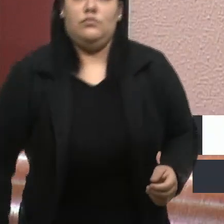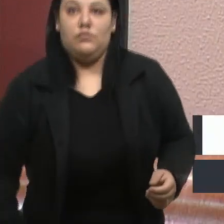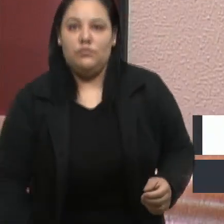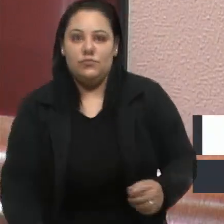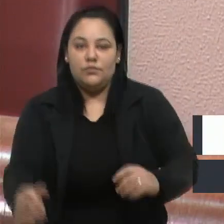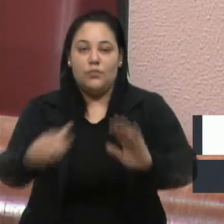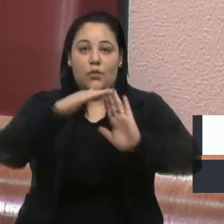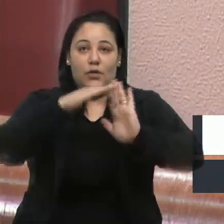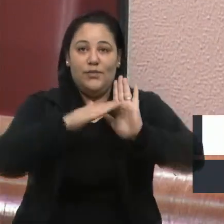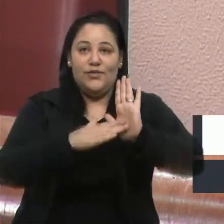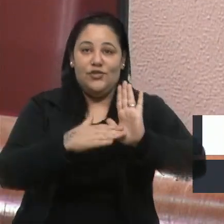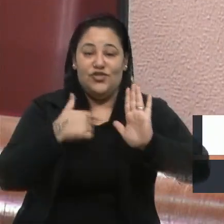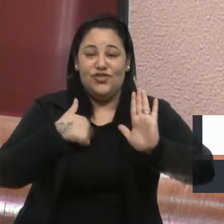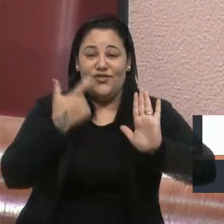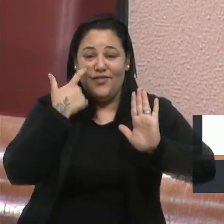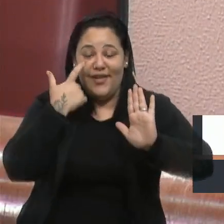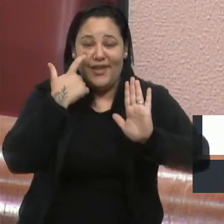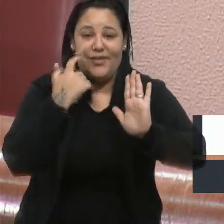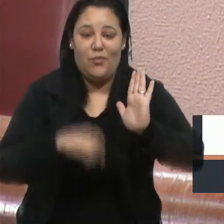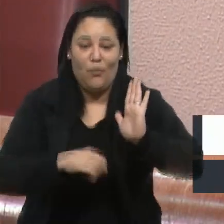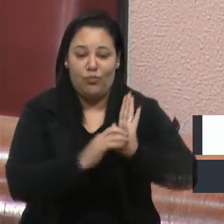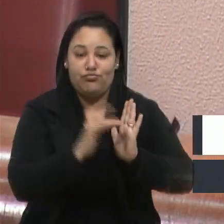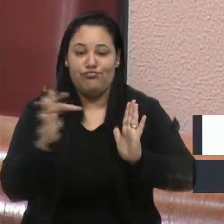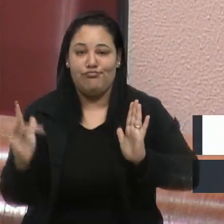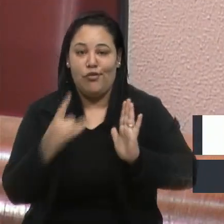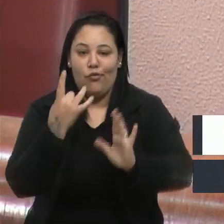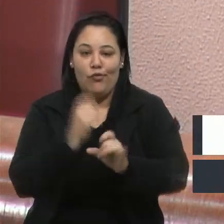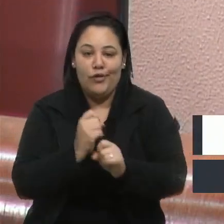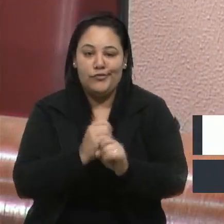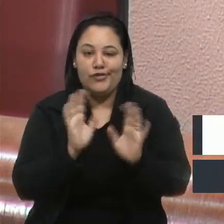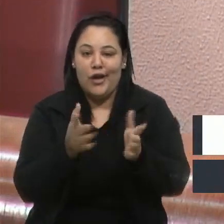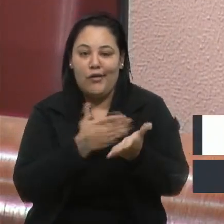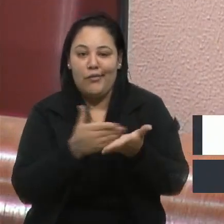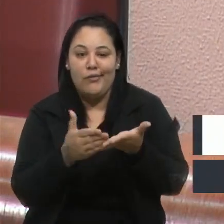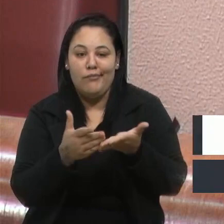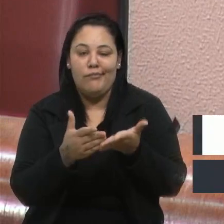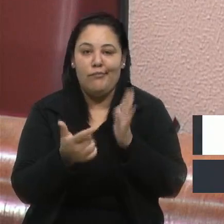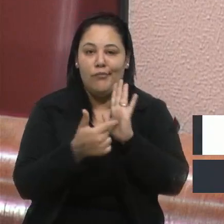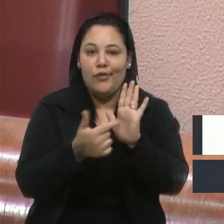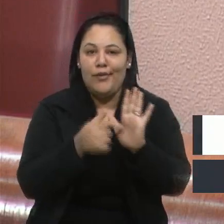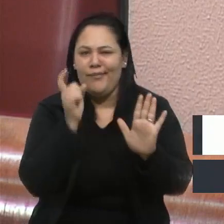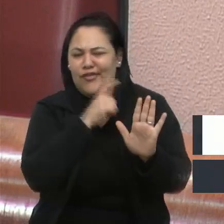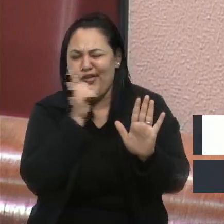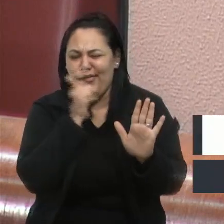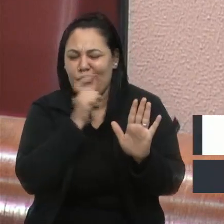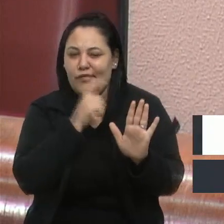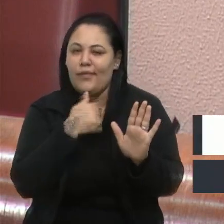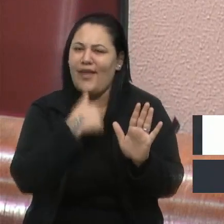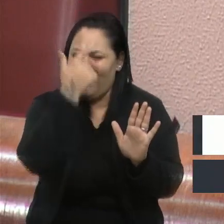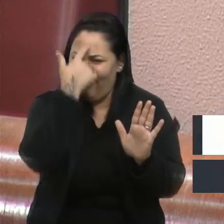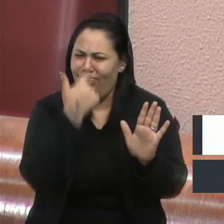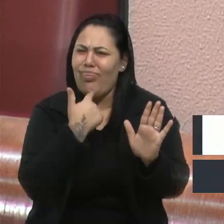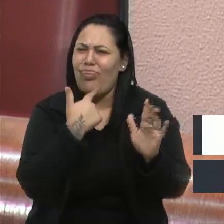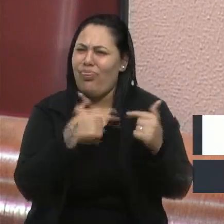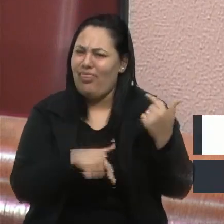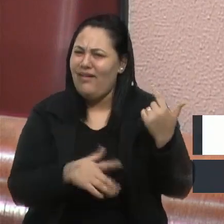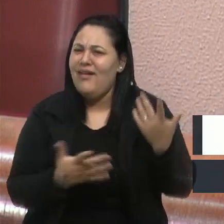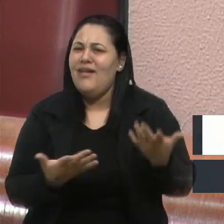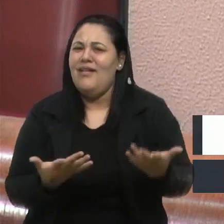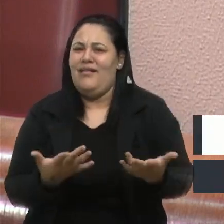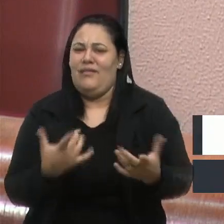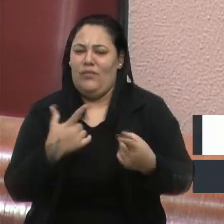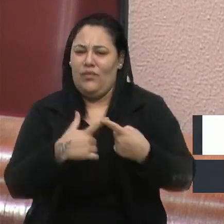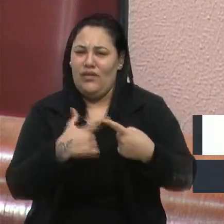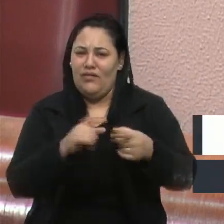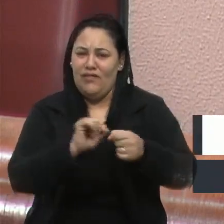um ano de governo e a mentira começa a aparecer. Isso é mau caratismo, tá? Porque fez um programa de